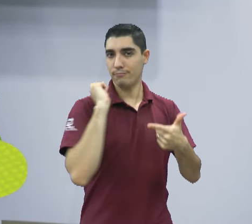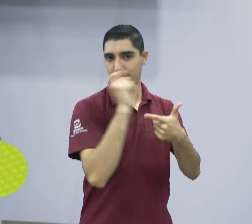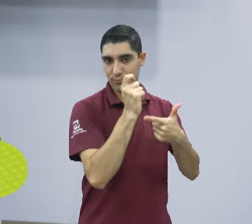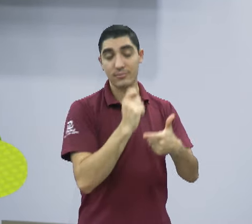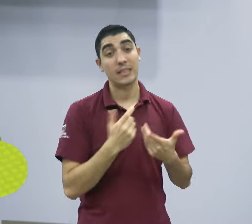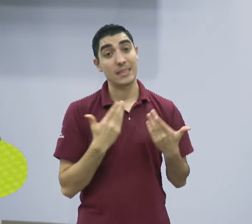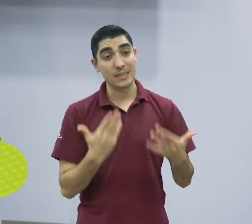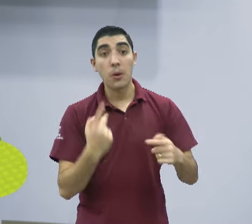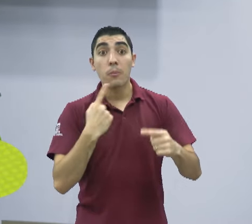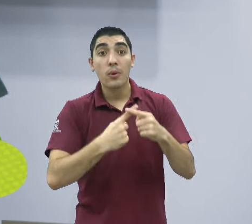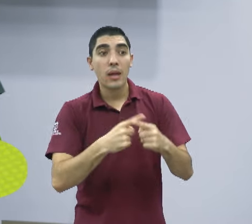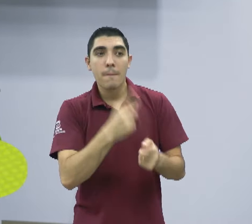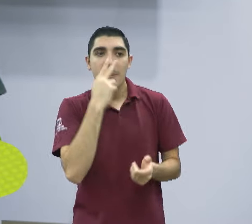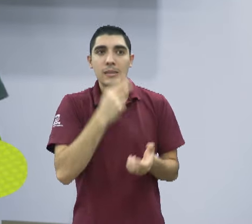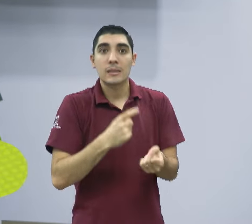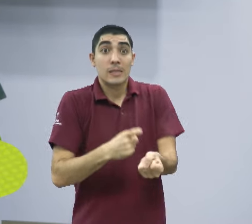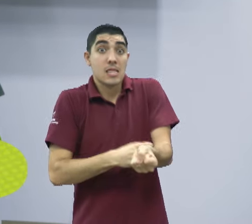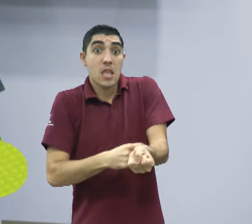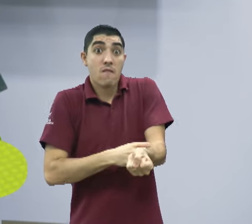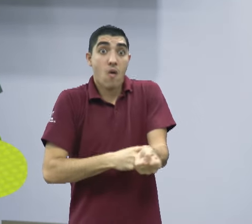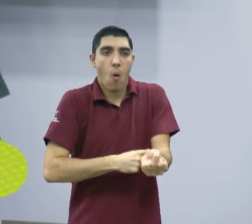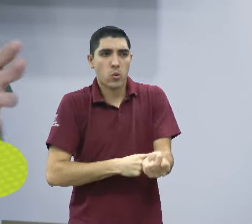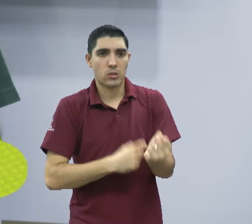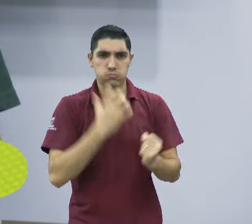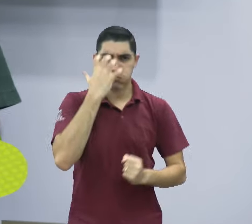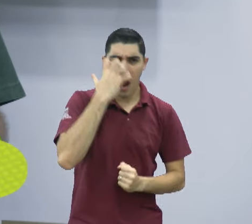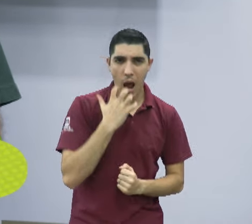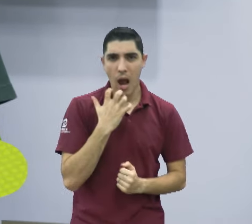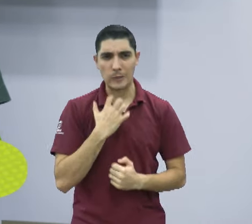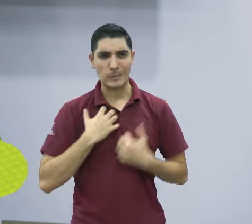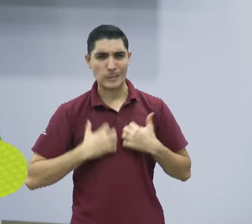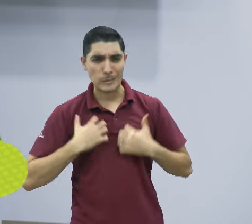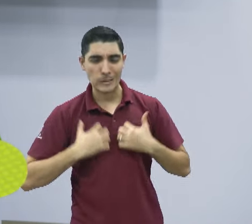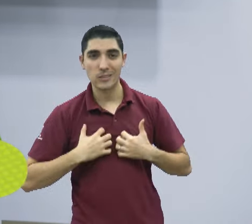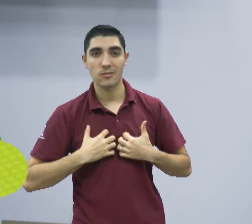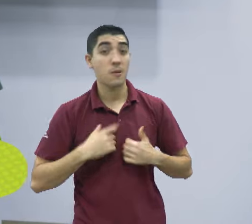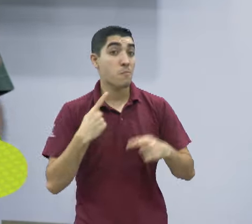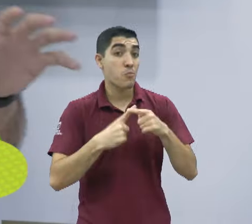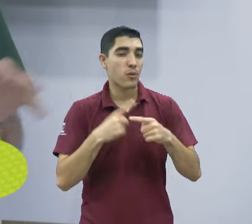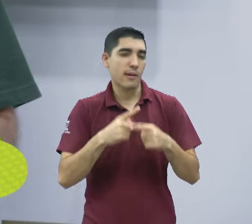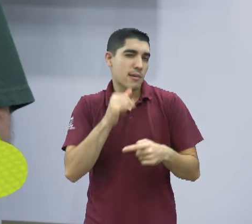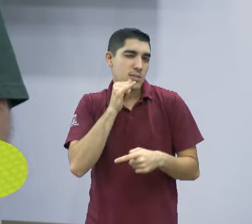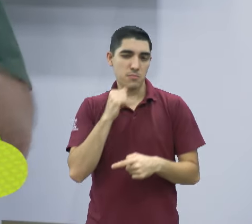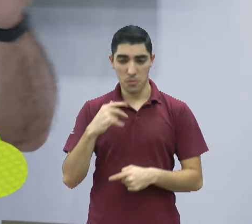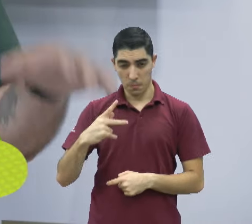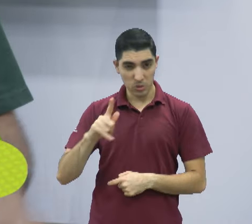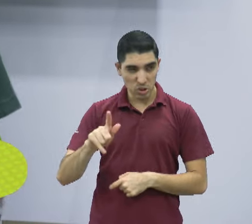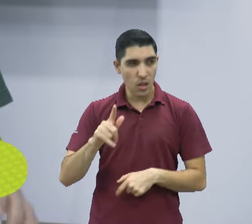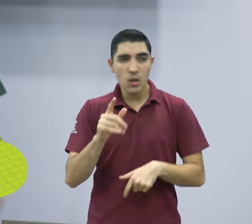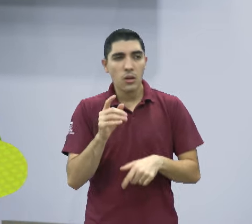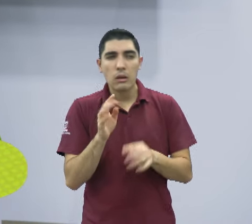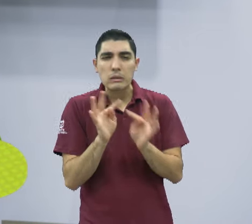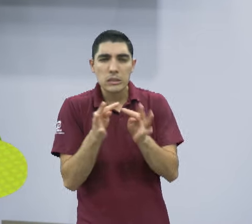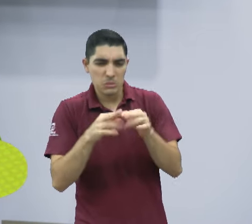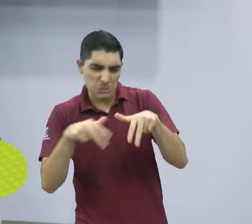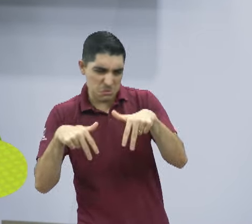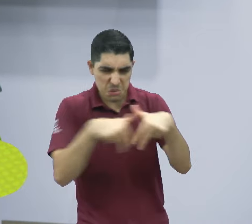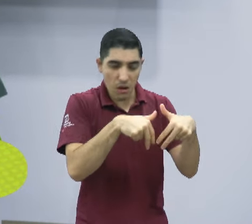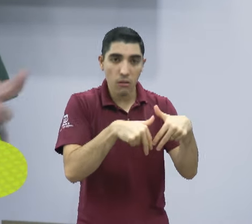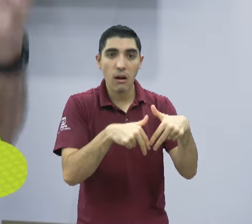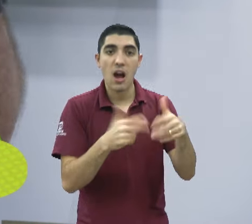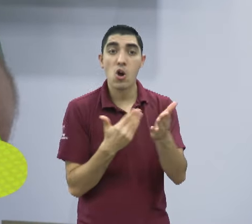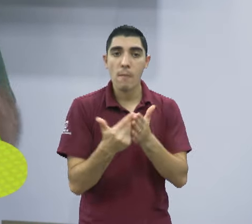mais quente, assim, né? Qualquer divididazinha era um motivo para reclamação,